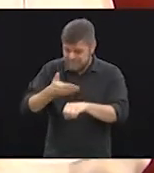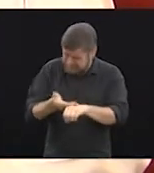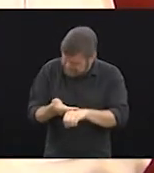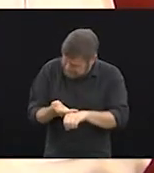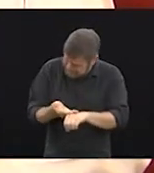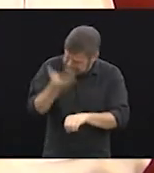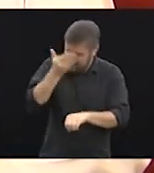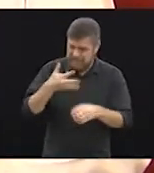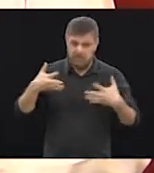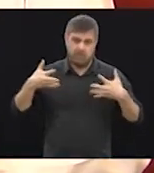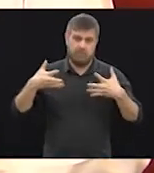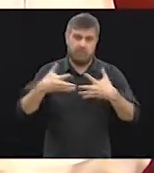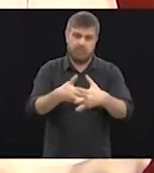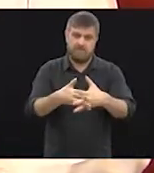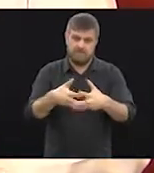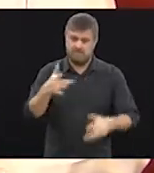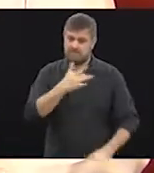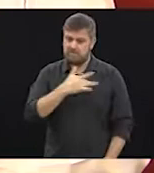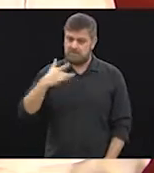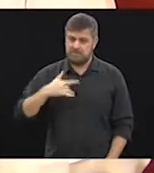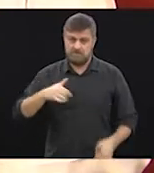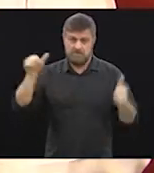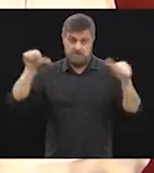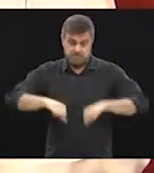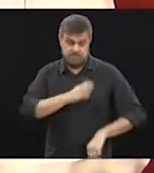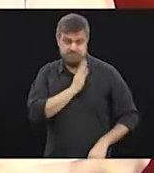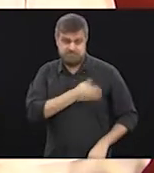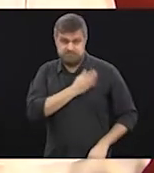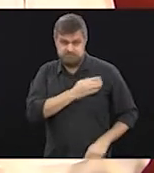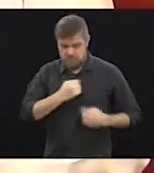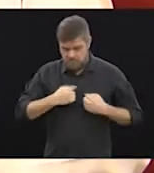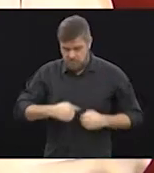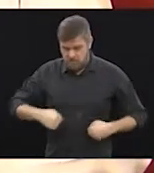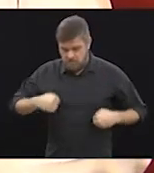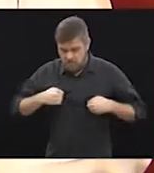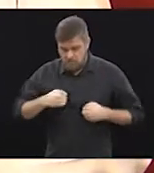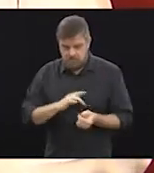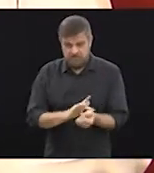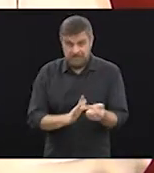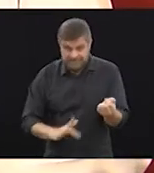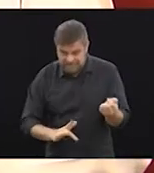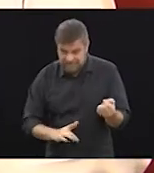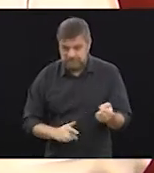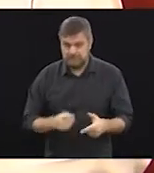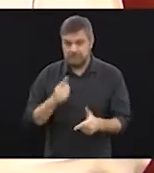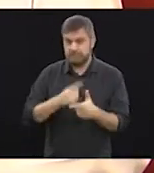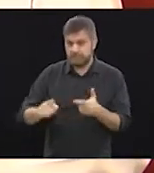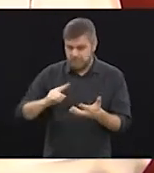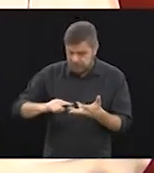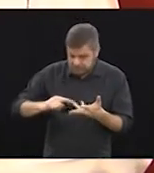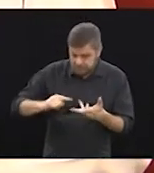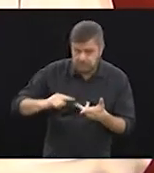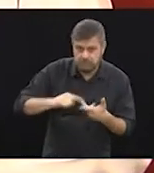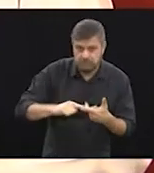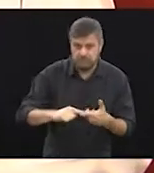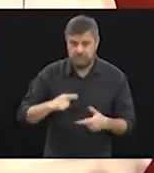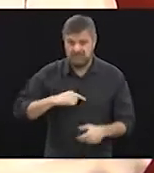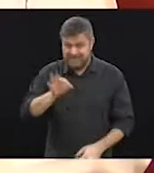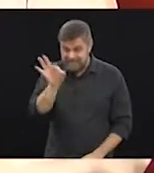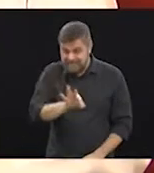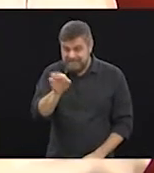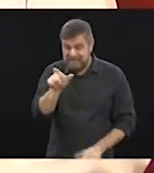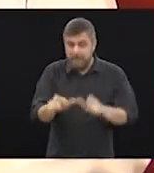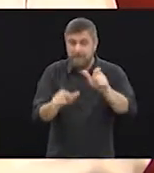o risco de complicações cardíacas, pulmonares, vasculares é muito grande e isso, o índice